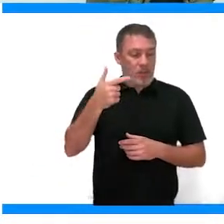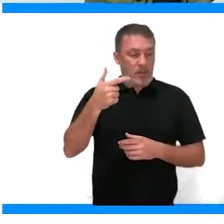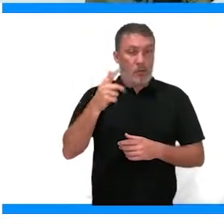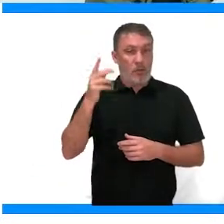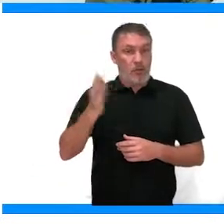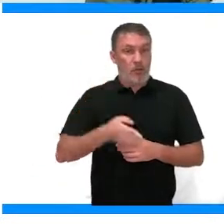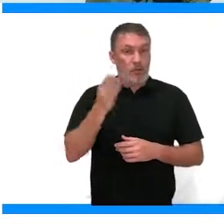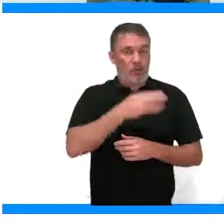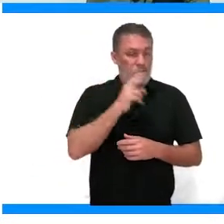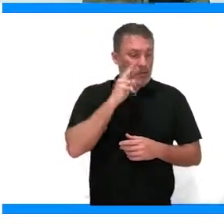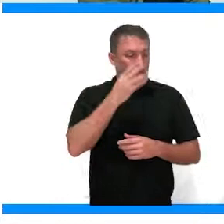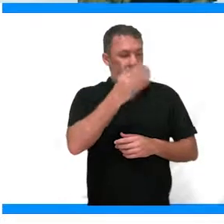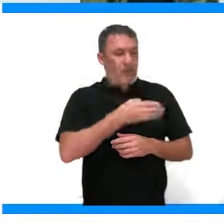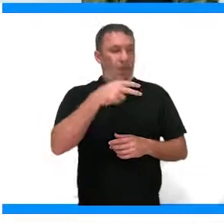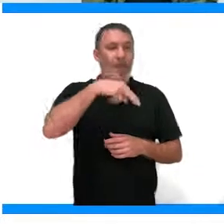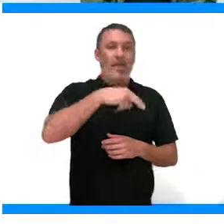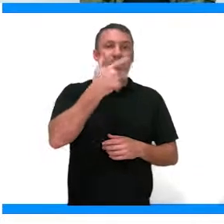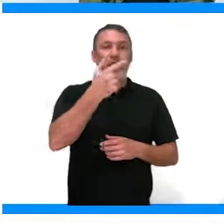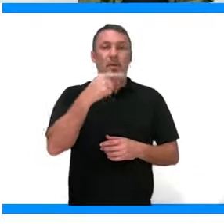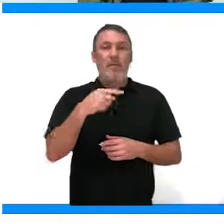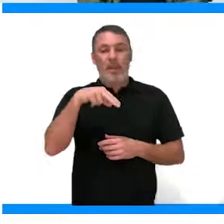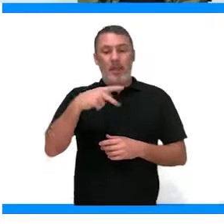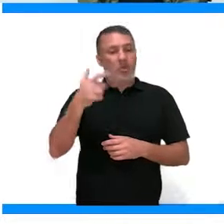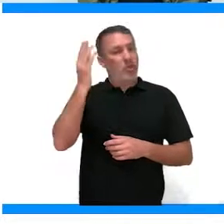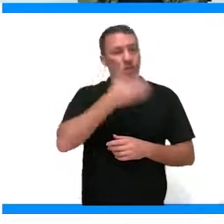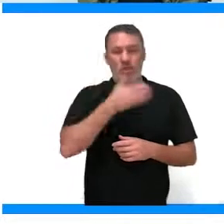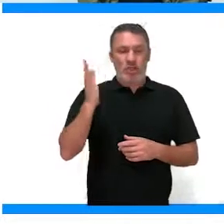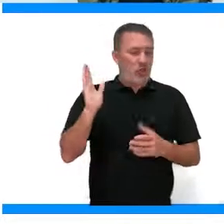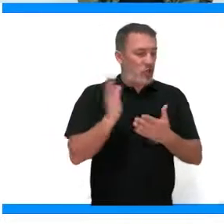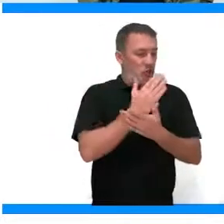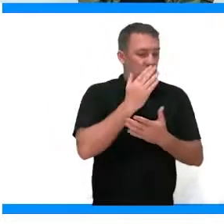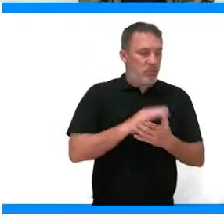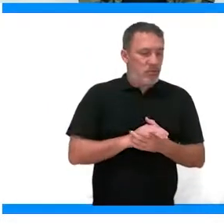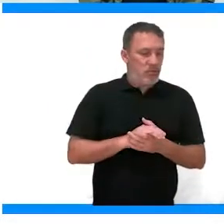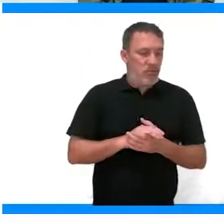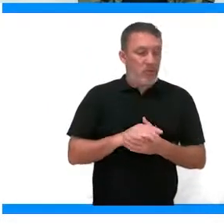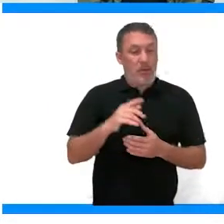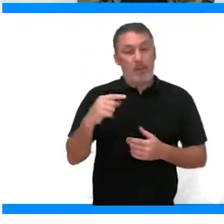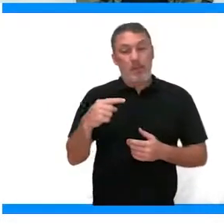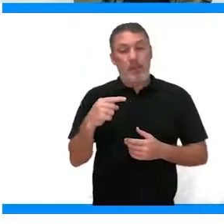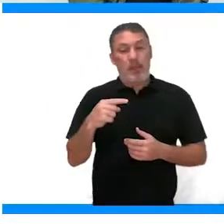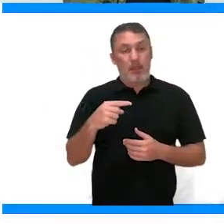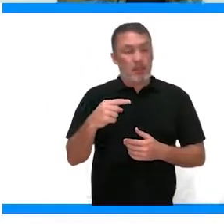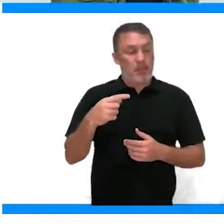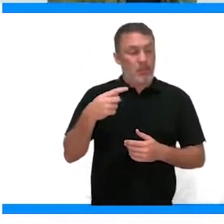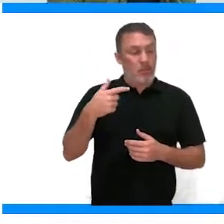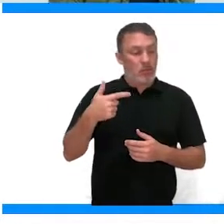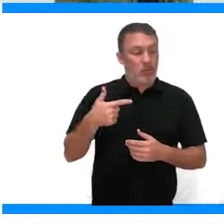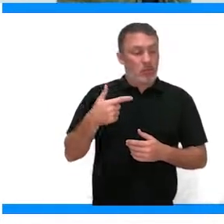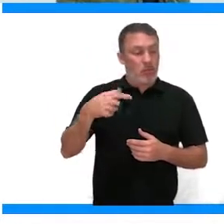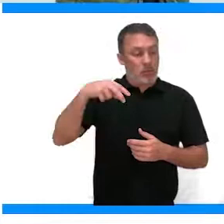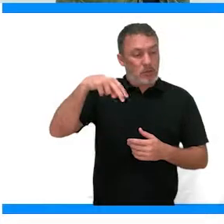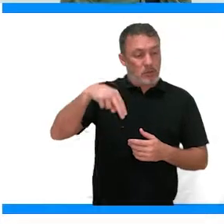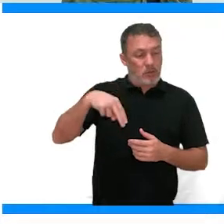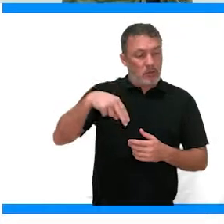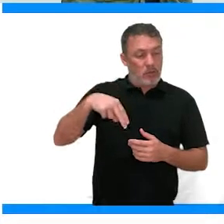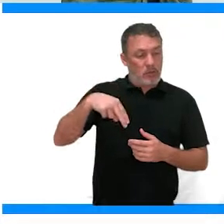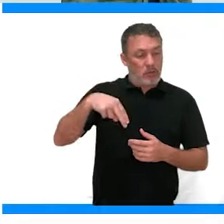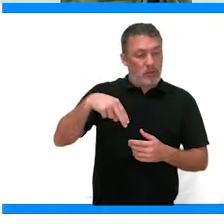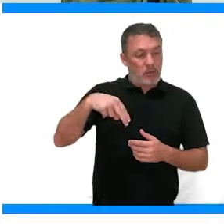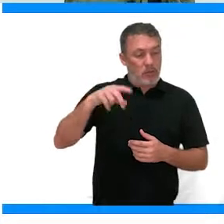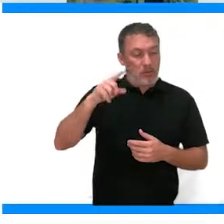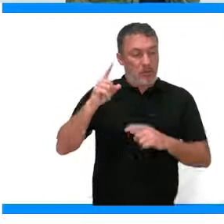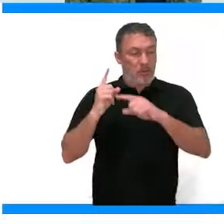quadrado, corta. Está ali cortadinho na sua tela aí, bem bonitinho. Beleza? Cortadinho. O que, que vai sobrar? Mais